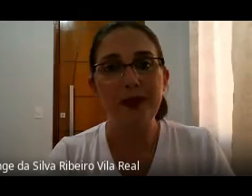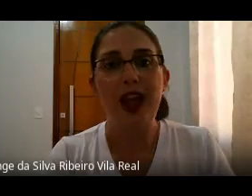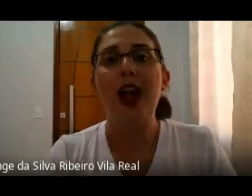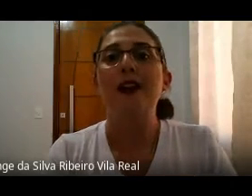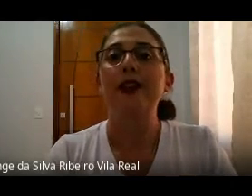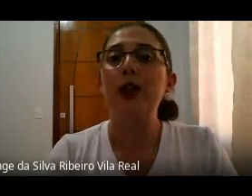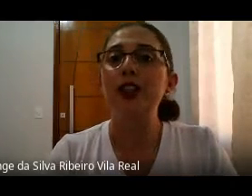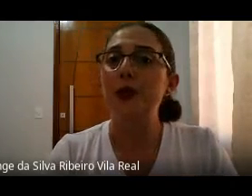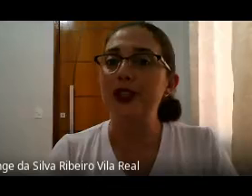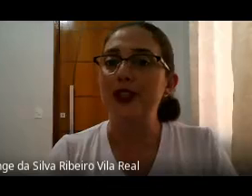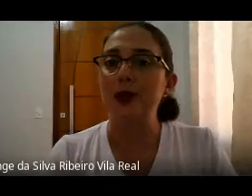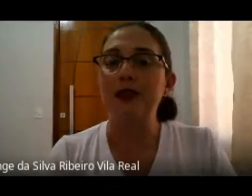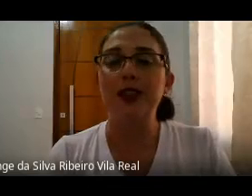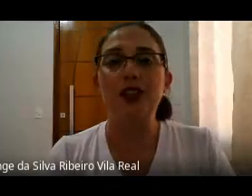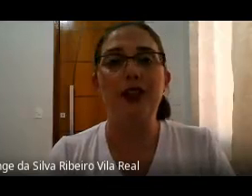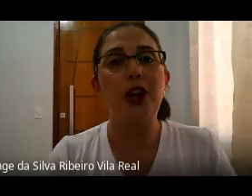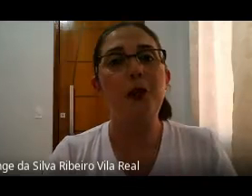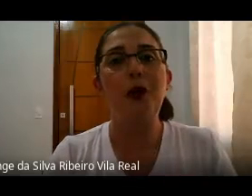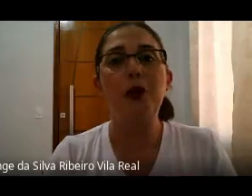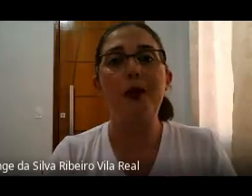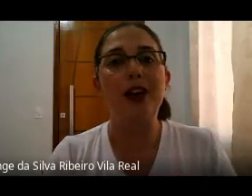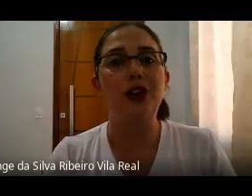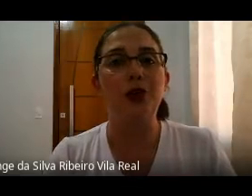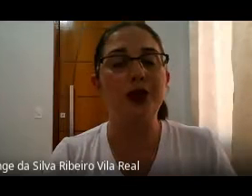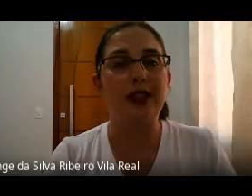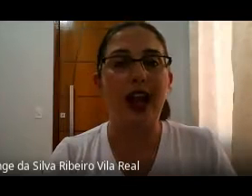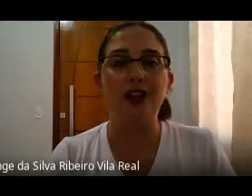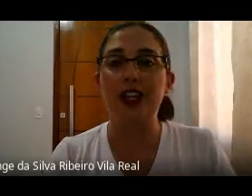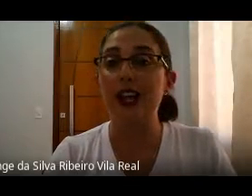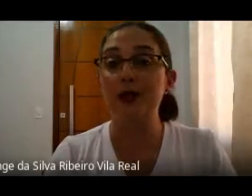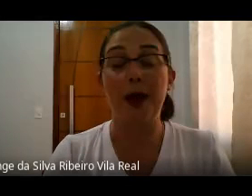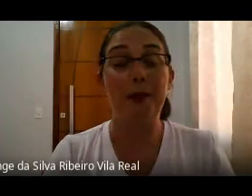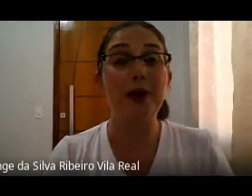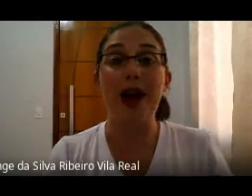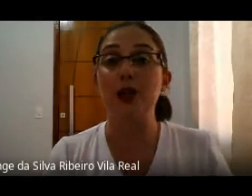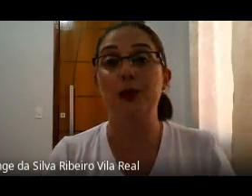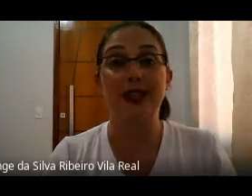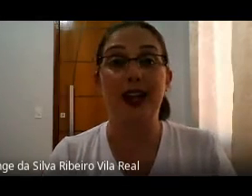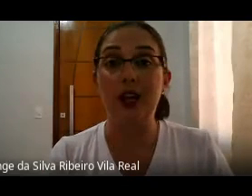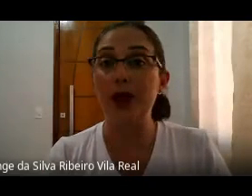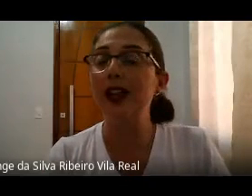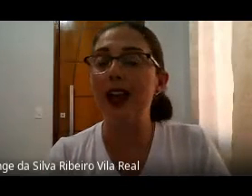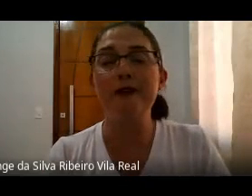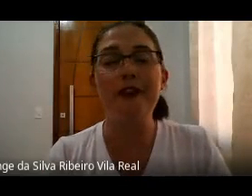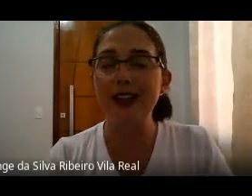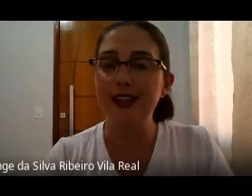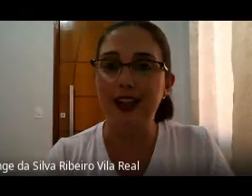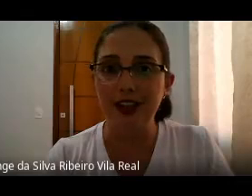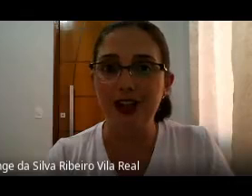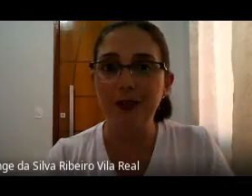sinais. Fico à disposição se vocês tiverem um pouco mais de curiosidade, queiram saber mais sobre essa língua que